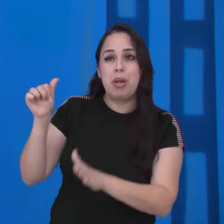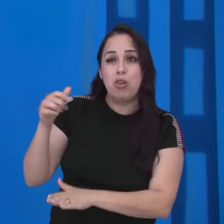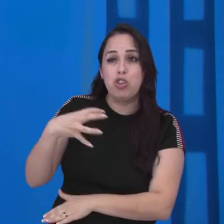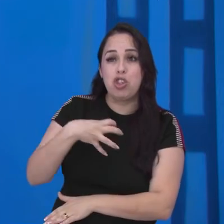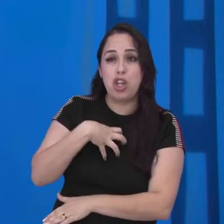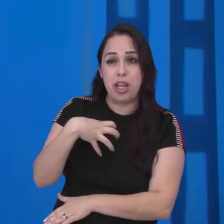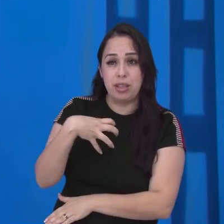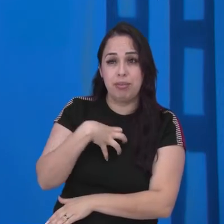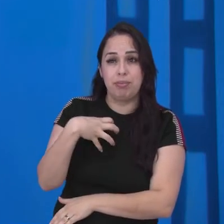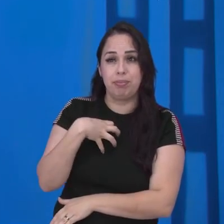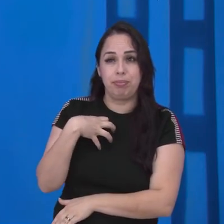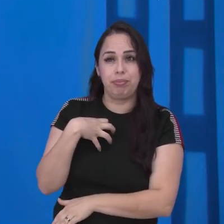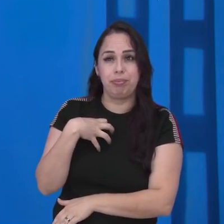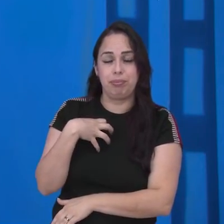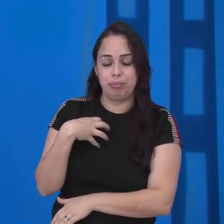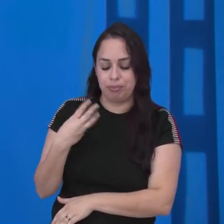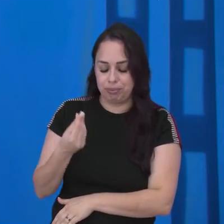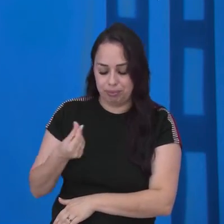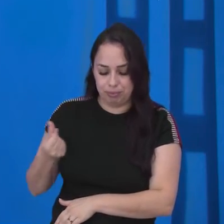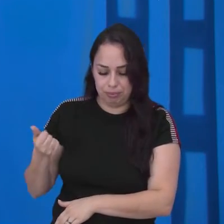gente